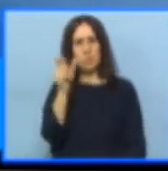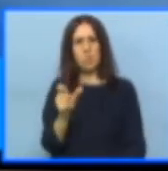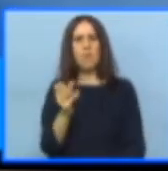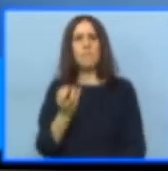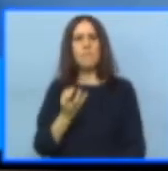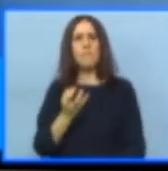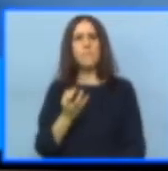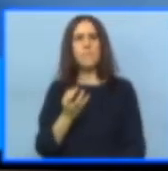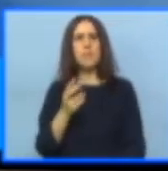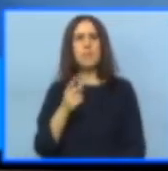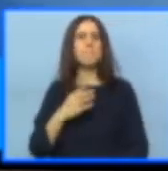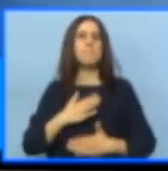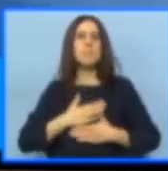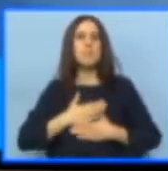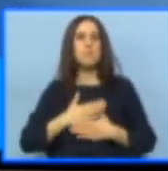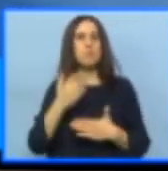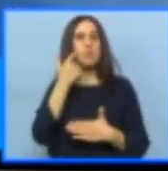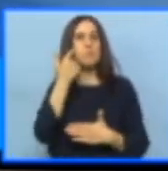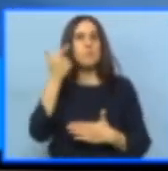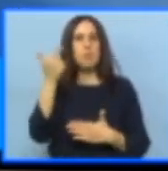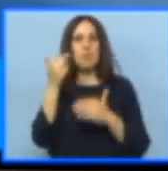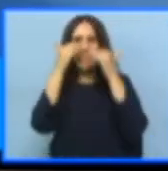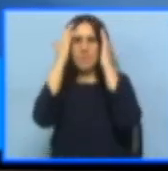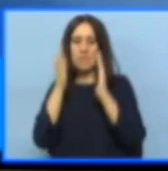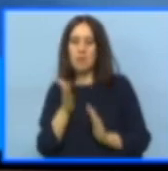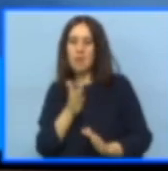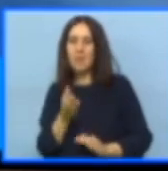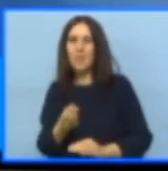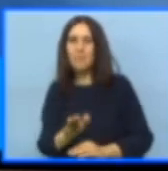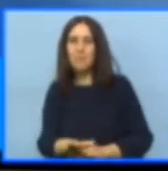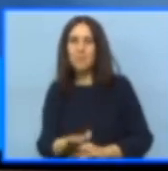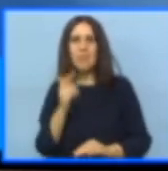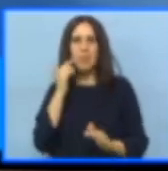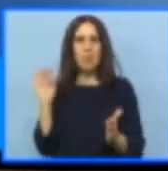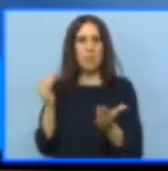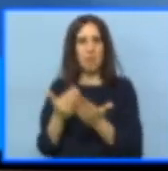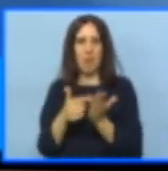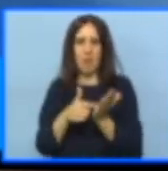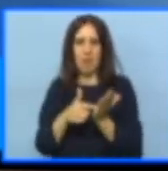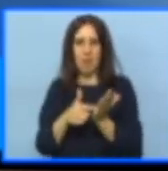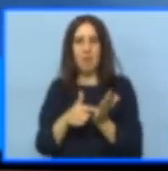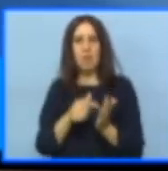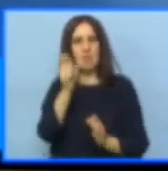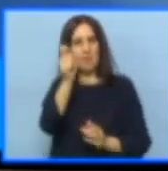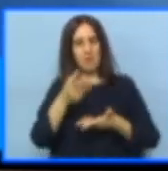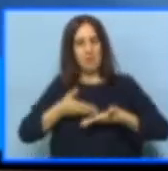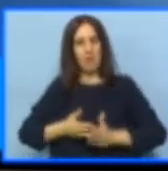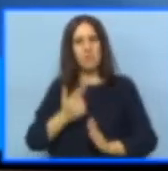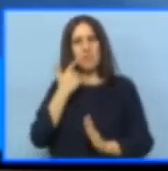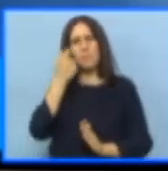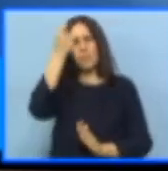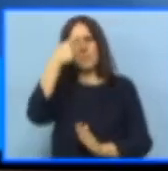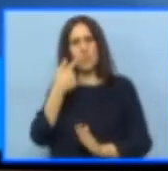uma devoção, uma especial devoção mariana desde criança, e isso está aqui retratado, aliás, desde o nascimento, tem uma pequena biografia,